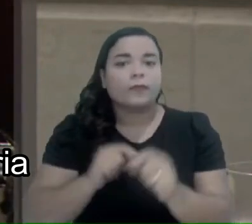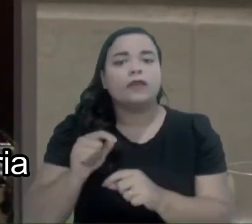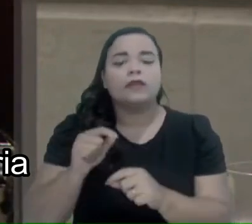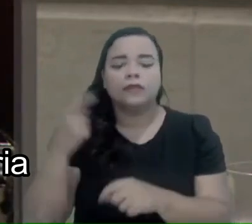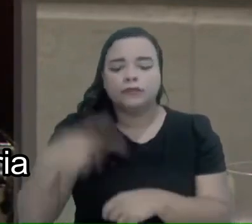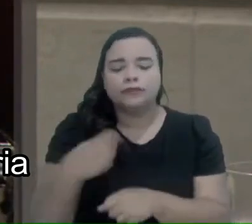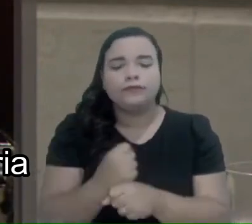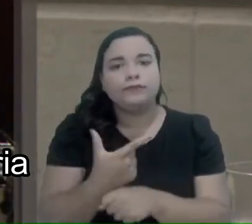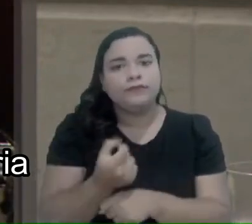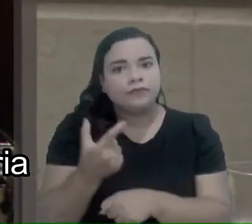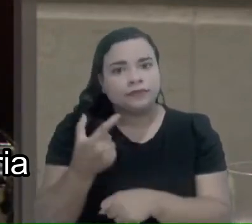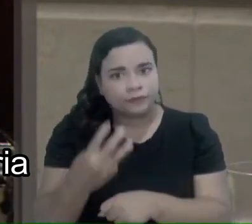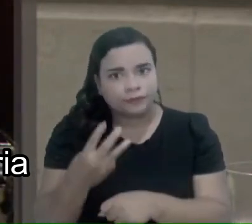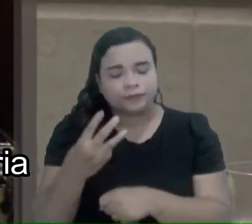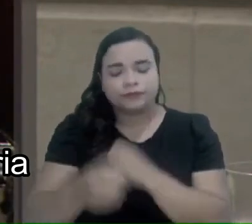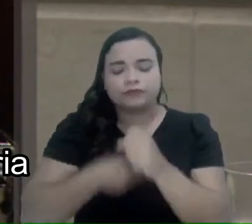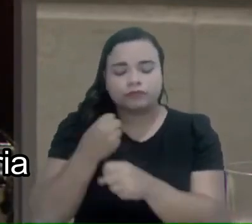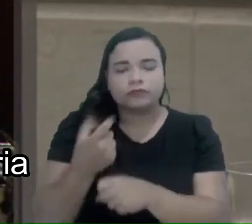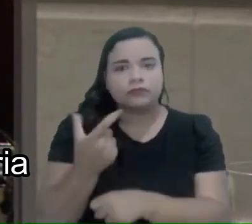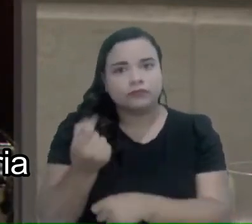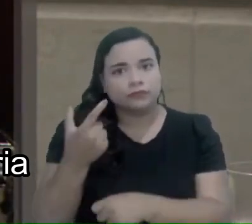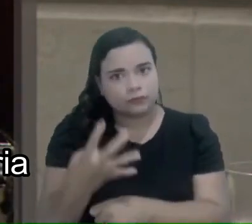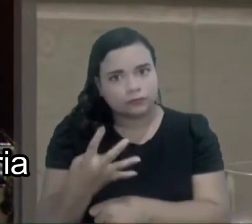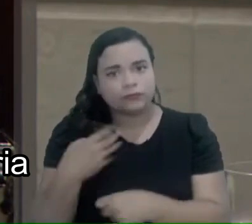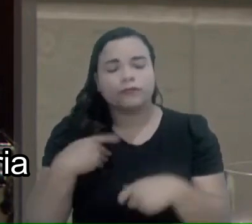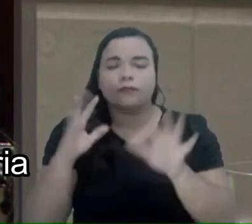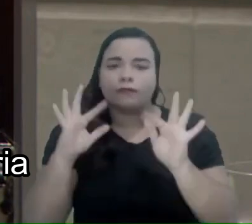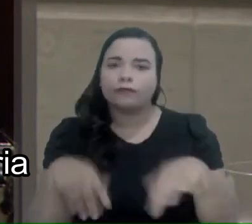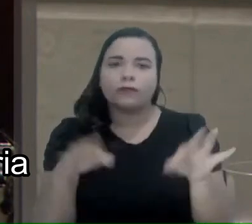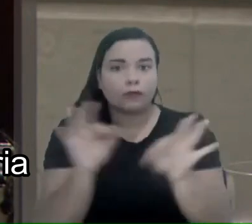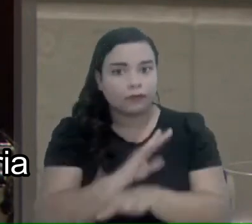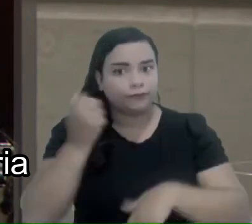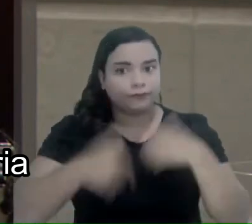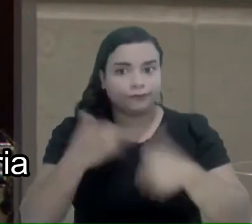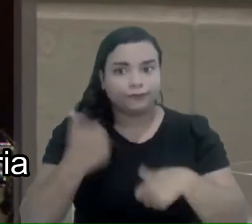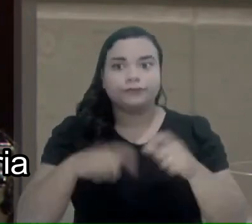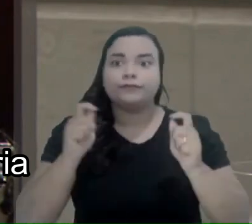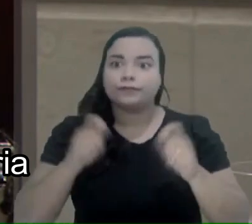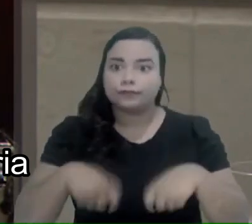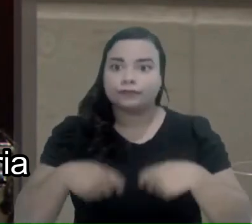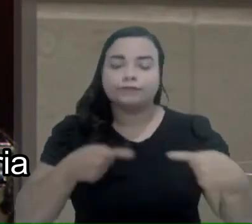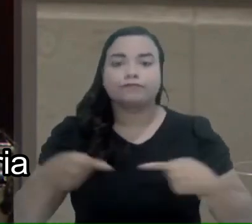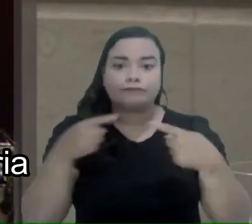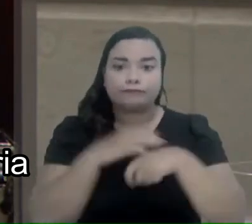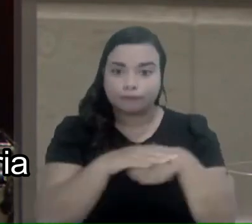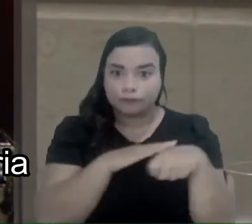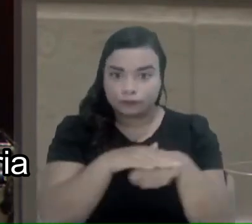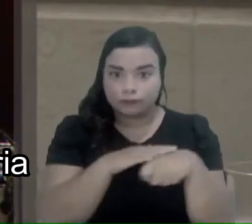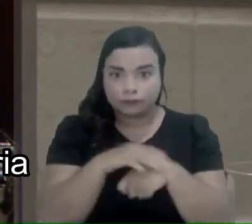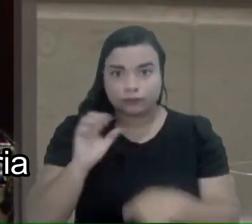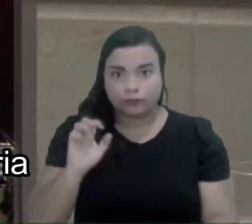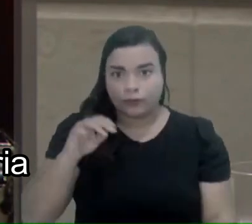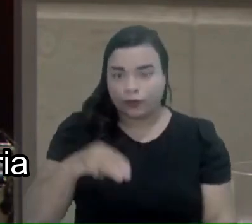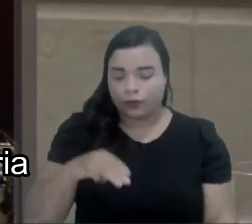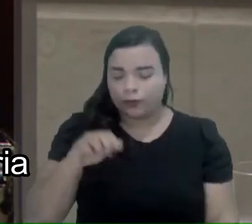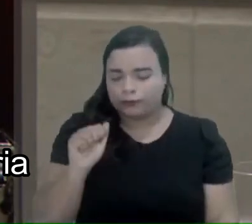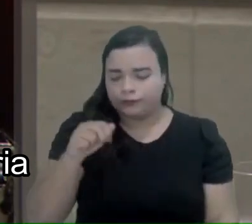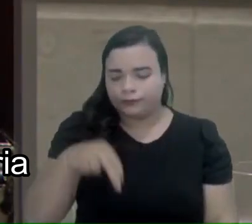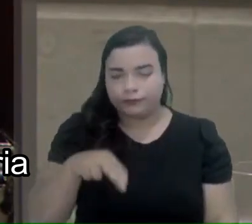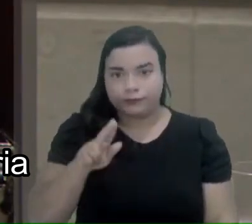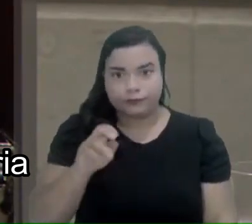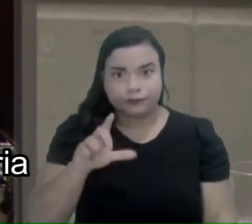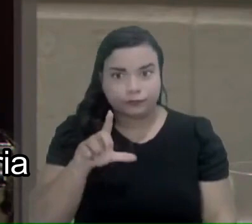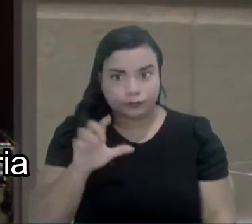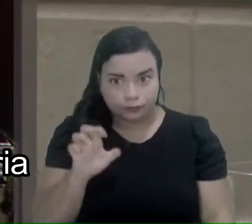e 2024. Então, encerro aqui minha fala para que a gente possa abrir para o debate. Emanuele e Ana Paula também estão aqui disponíveis para que a gente